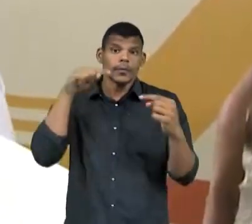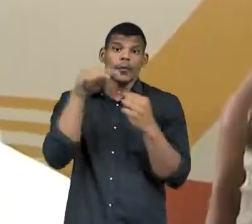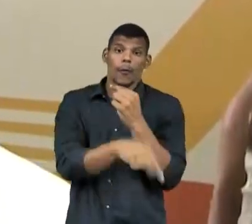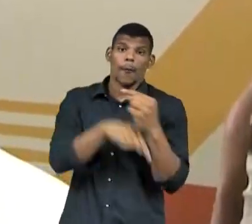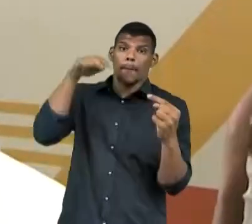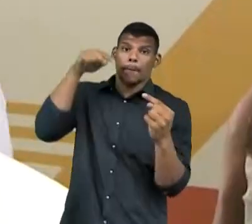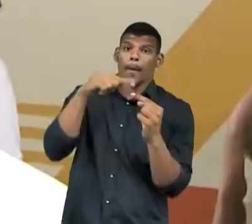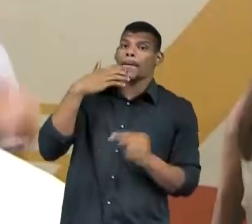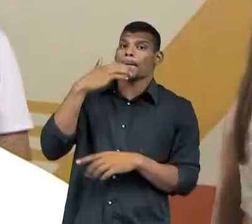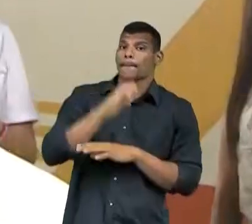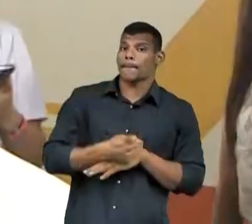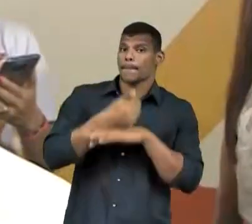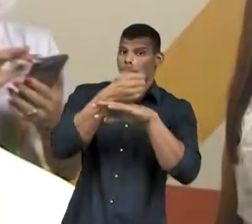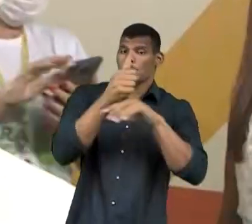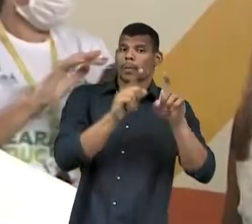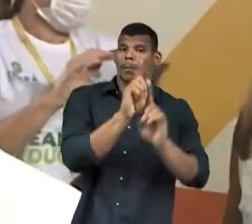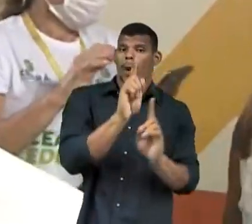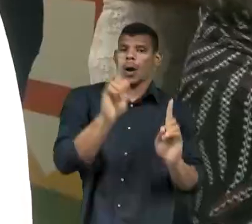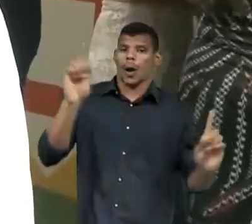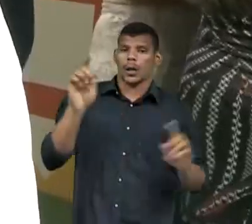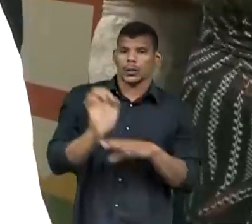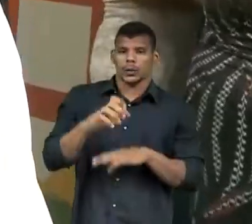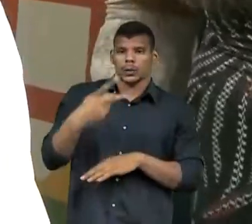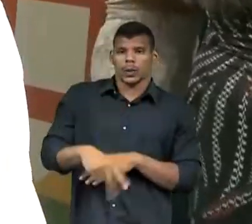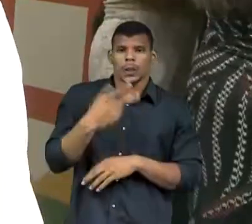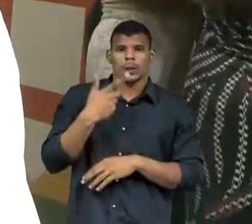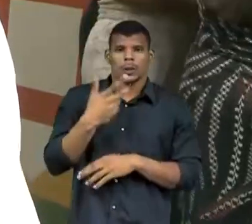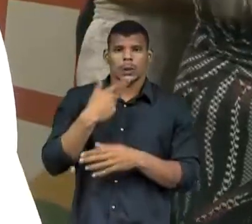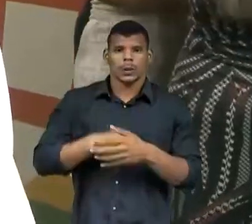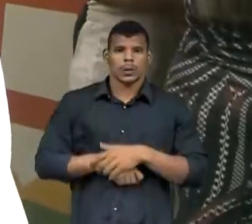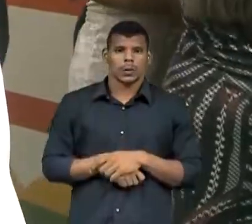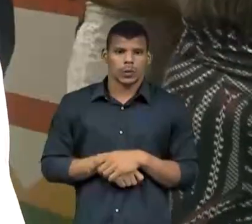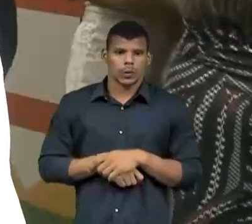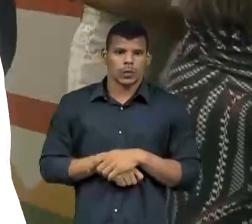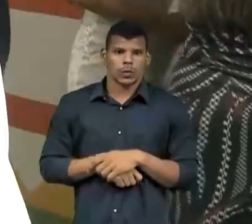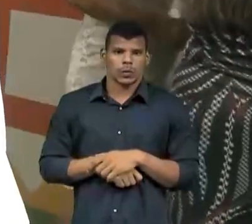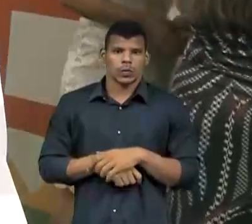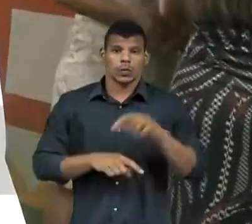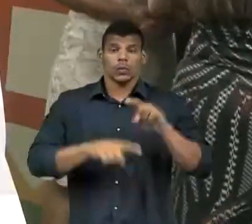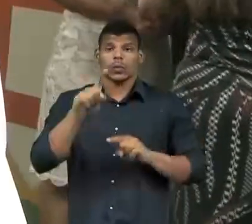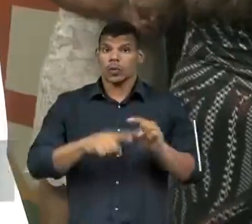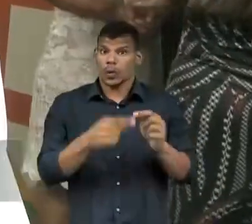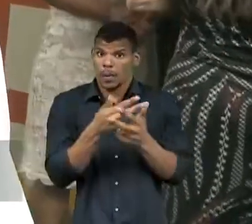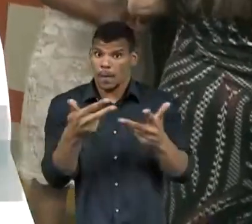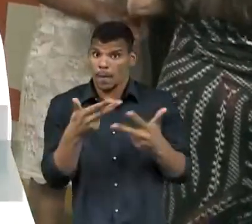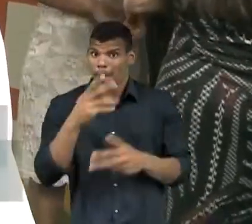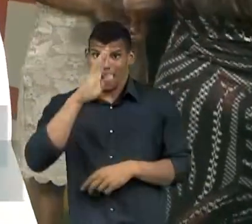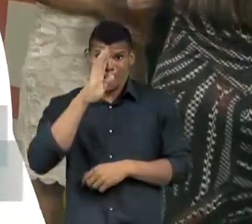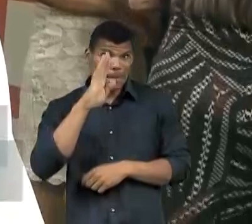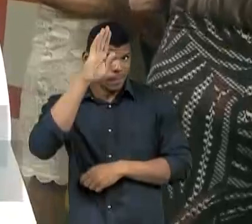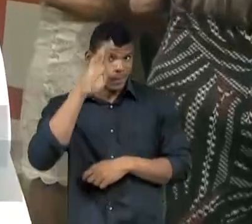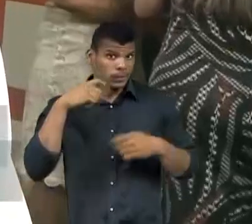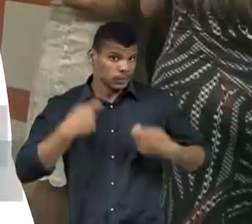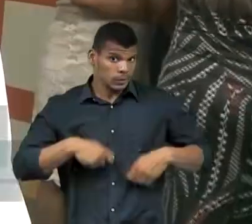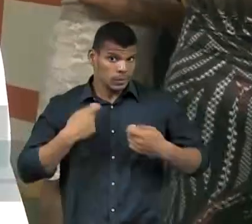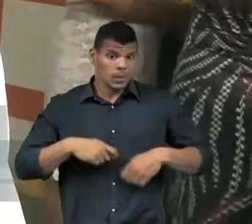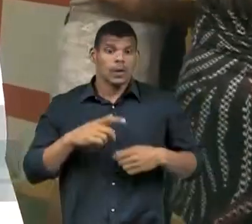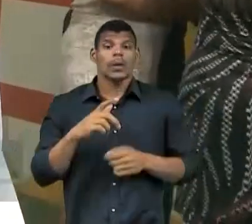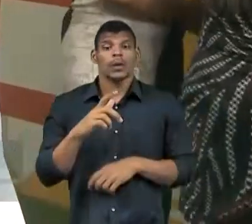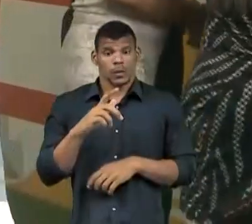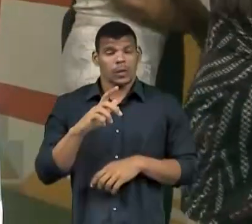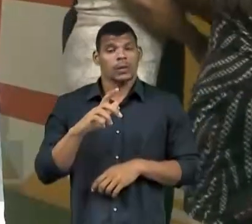mais os índices da educação no Ceará. Então é um equipamento fundamental, principalmente para que haja essa